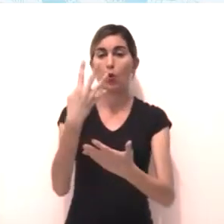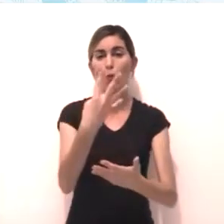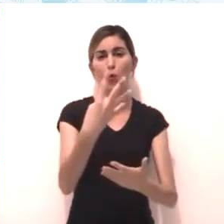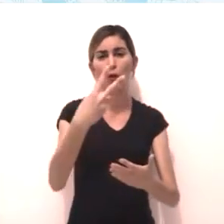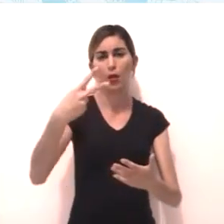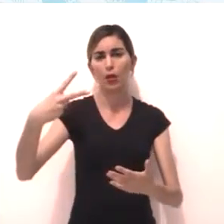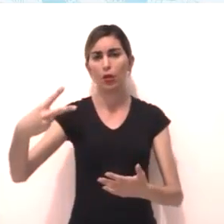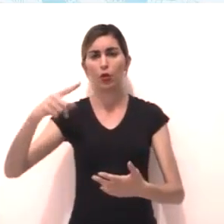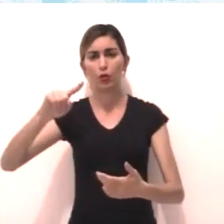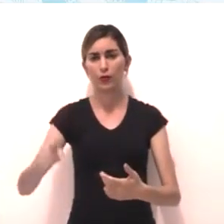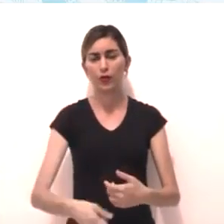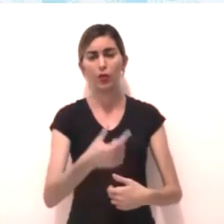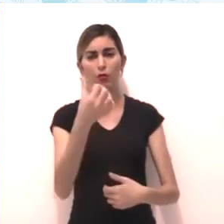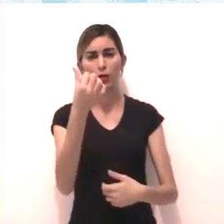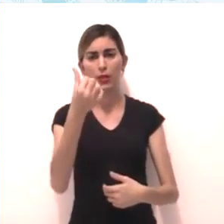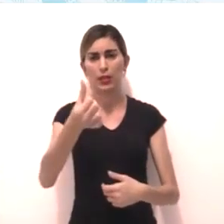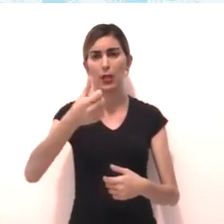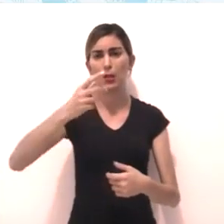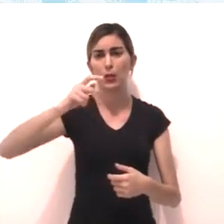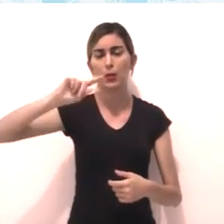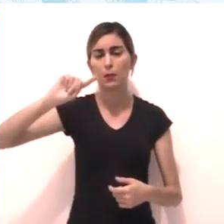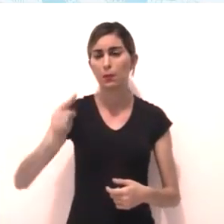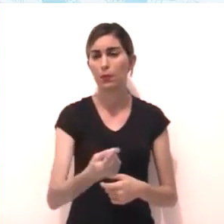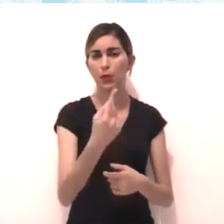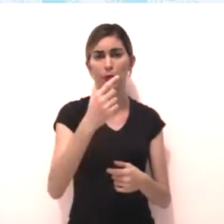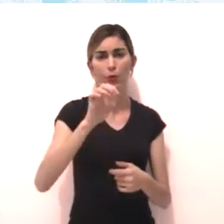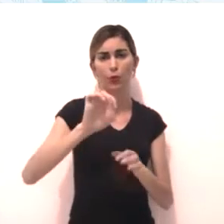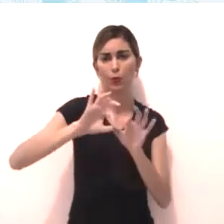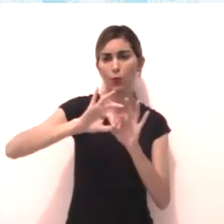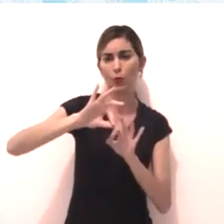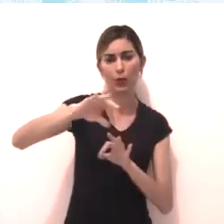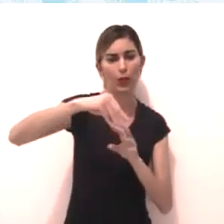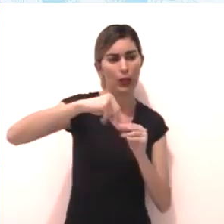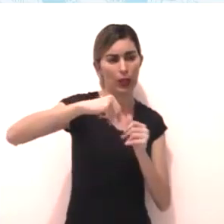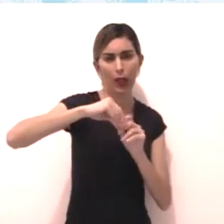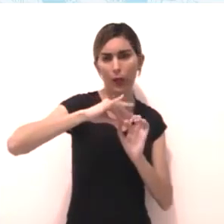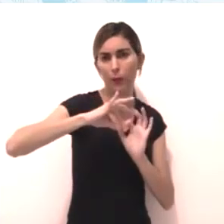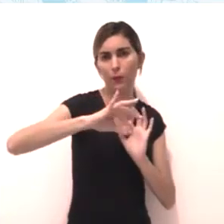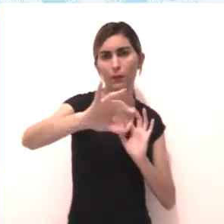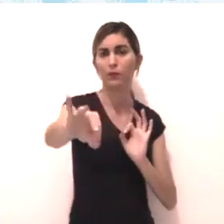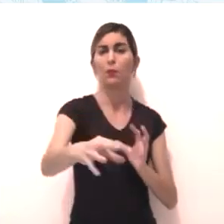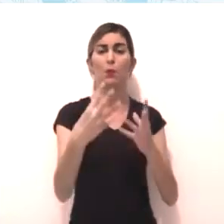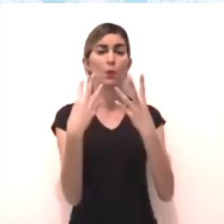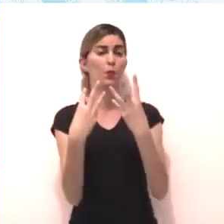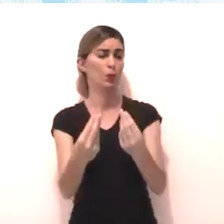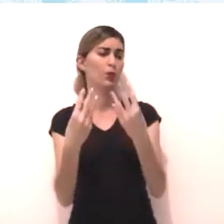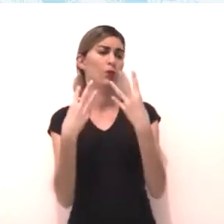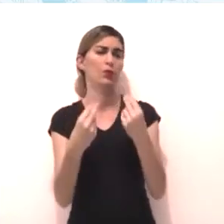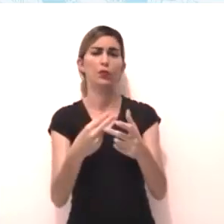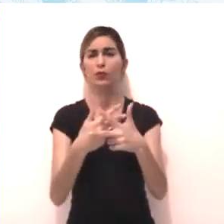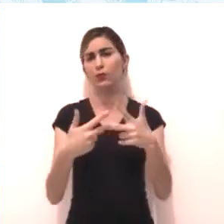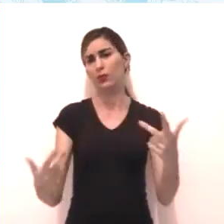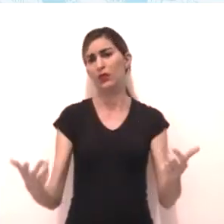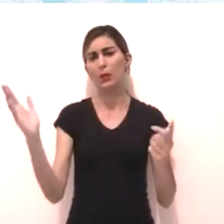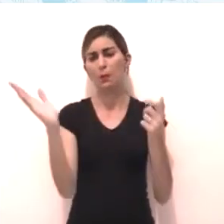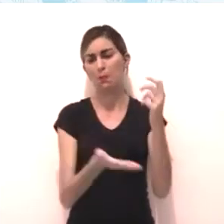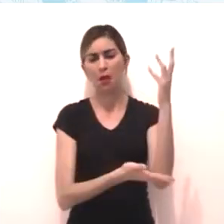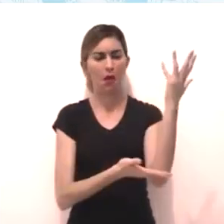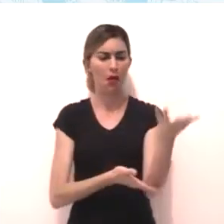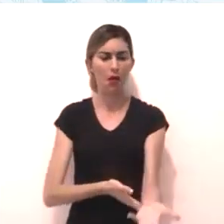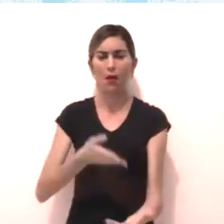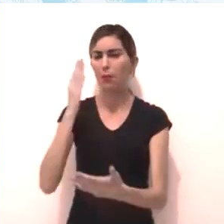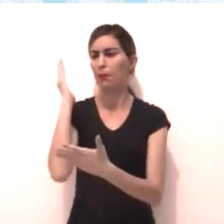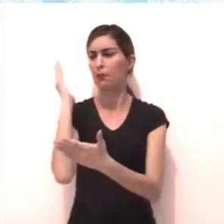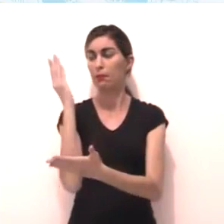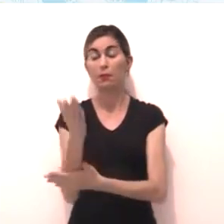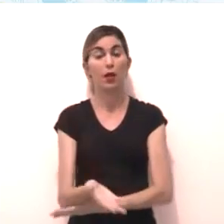a 42,6 mil hectares. É muita coisa, né, gente? Para vocês terem uma ideia, o número